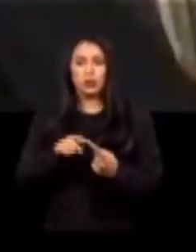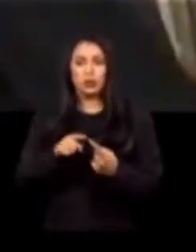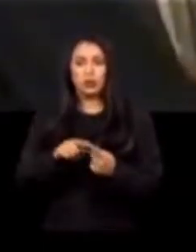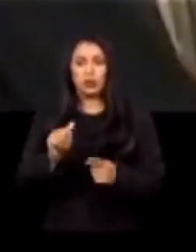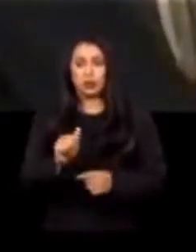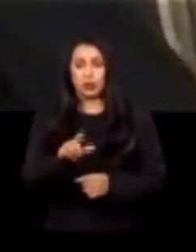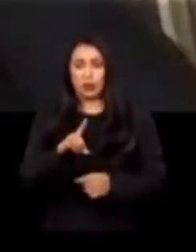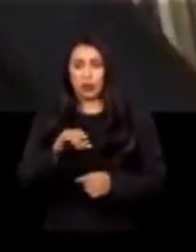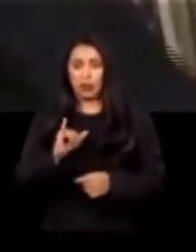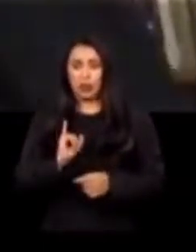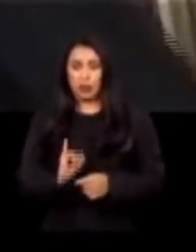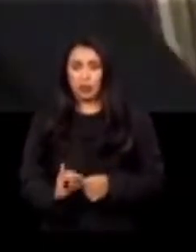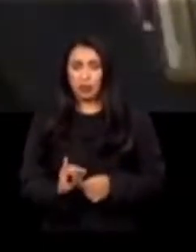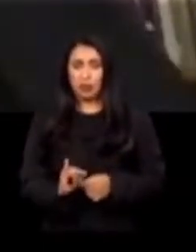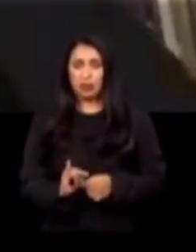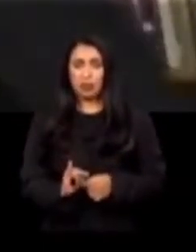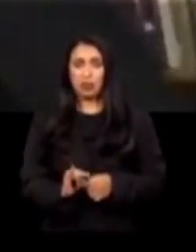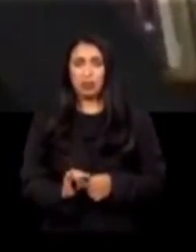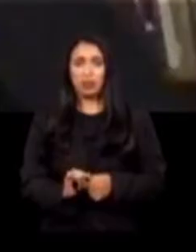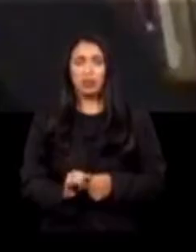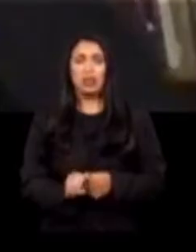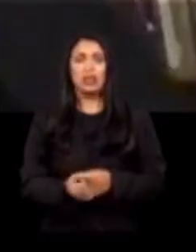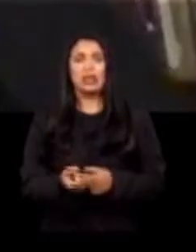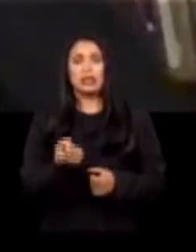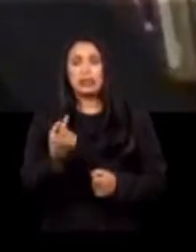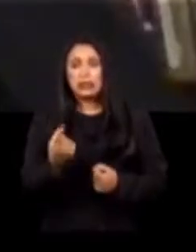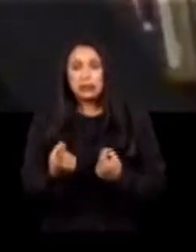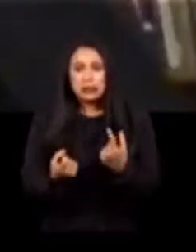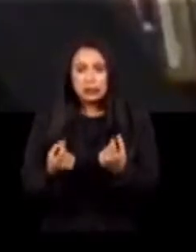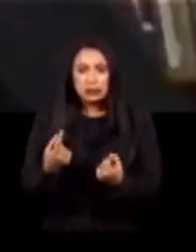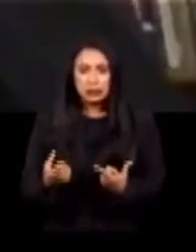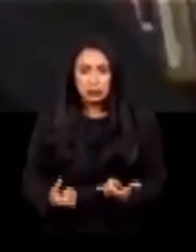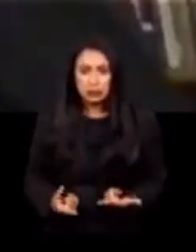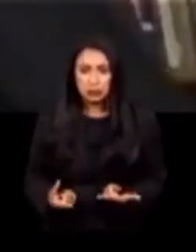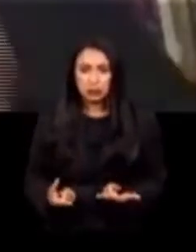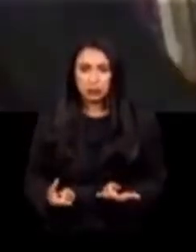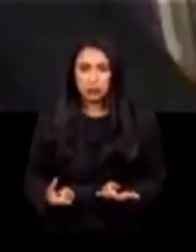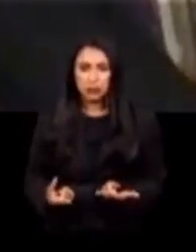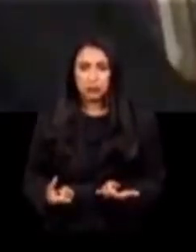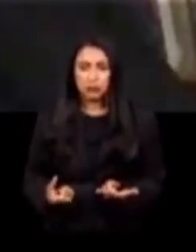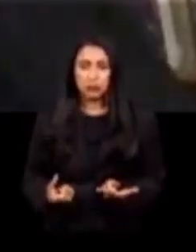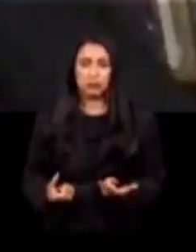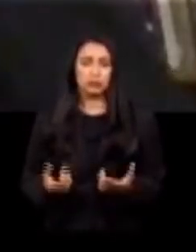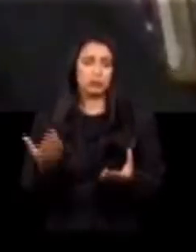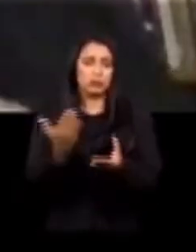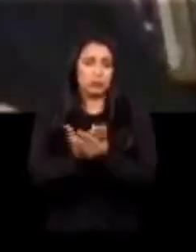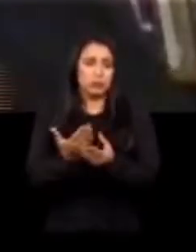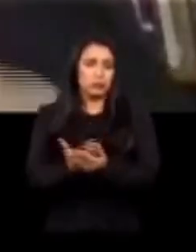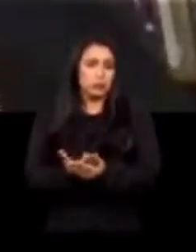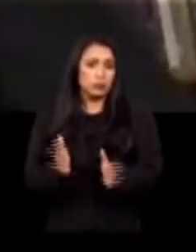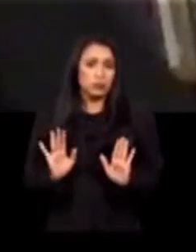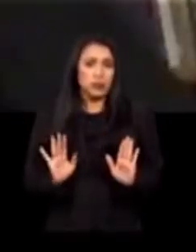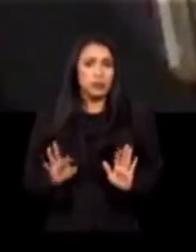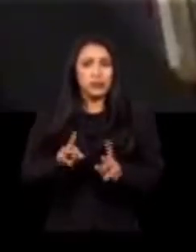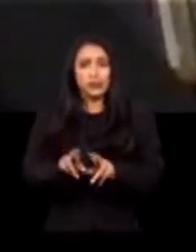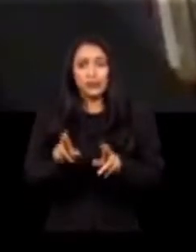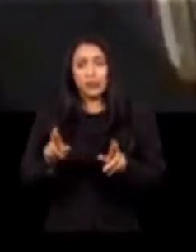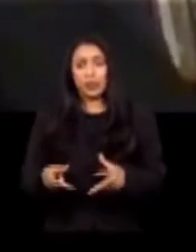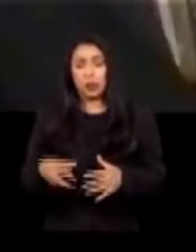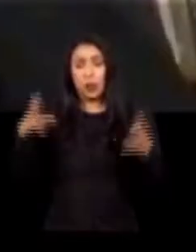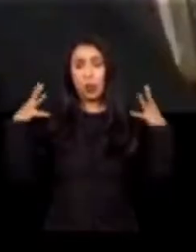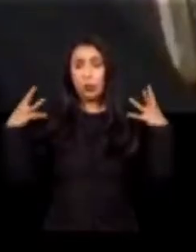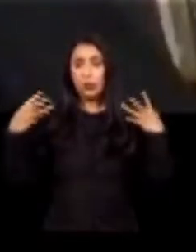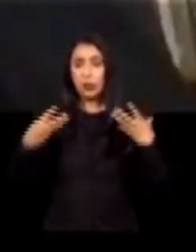de inconstitucionalidade, cada caso é um caso. O ministro que é o responsável